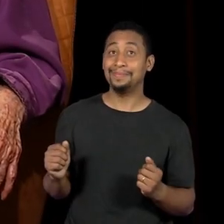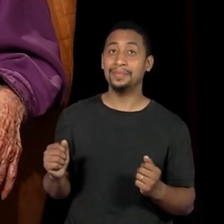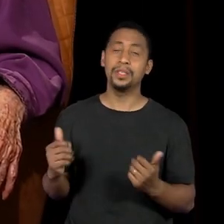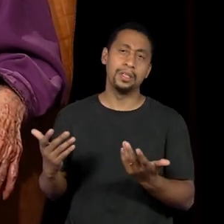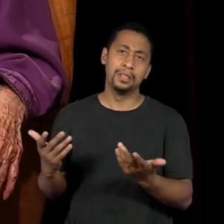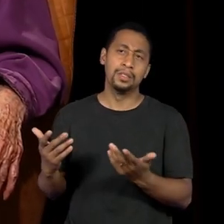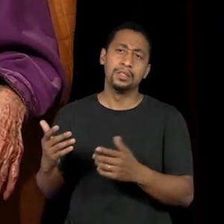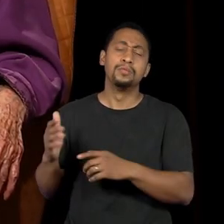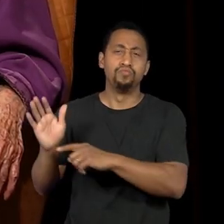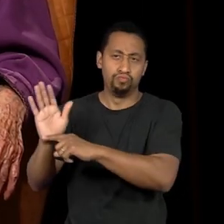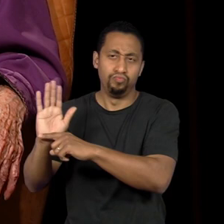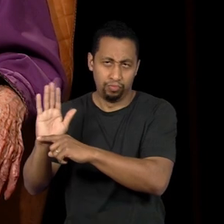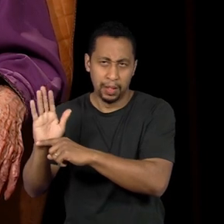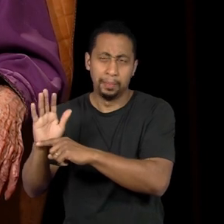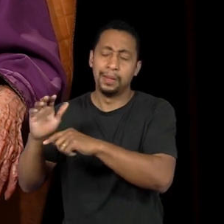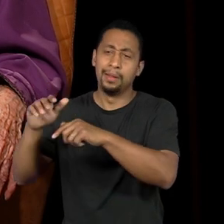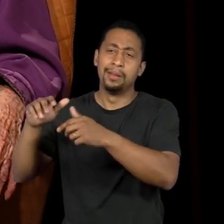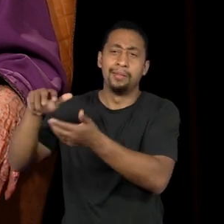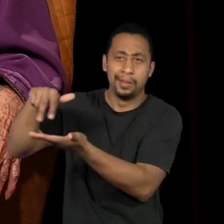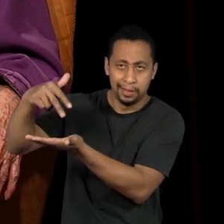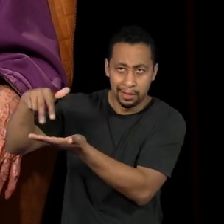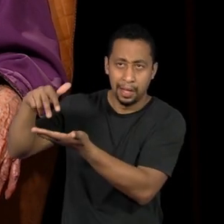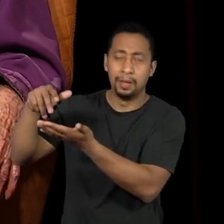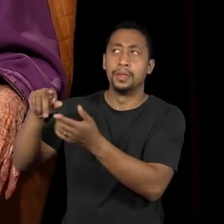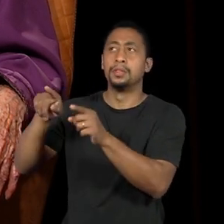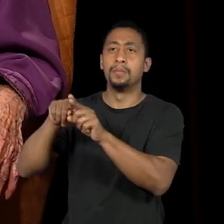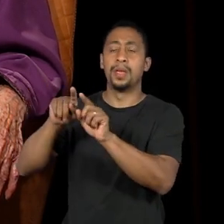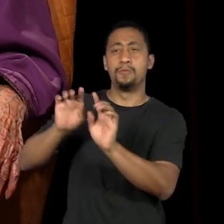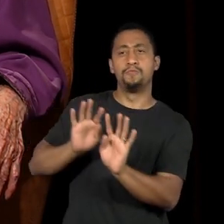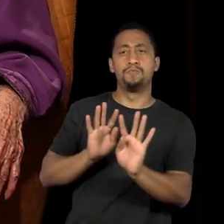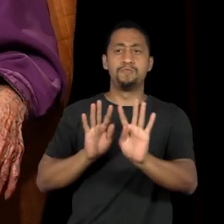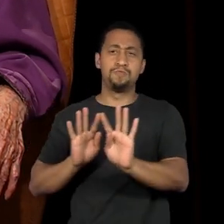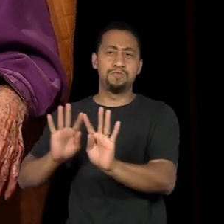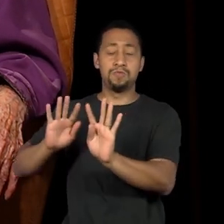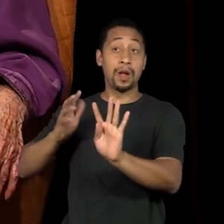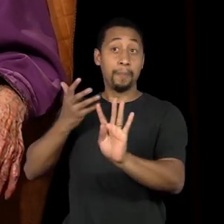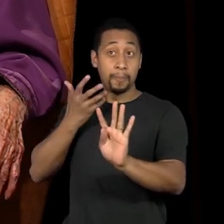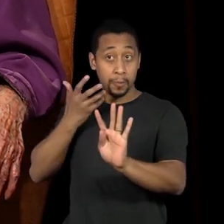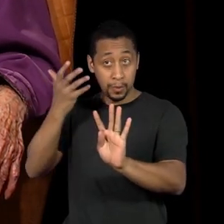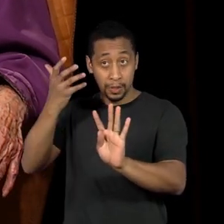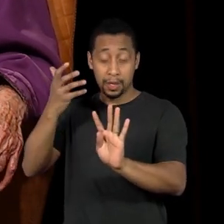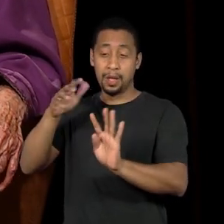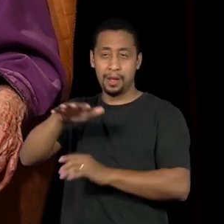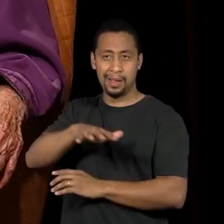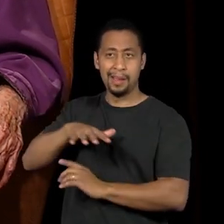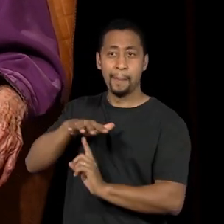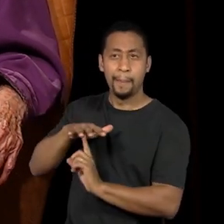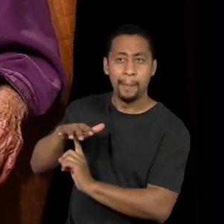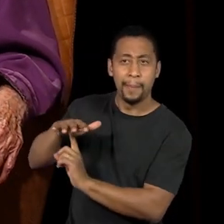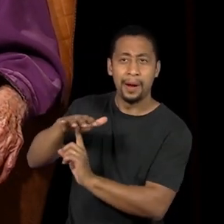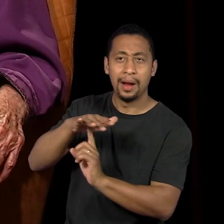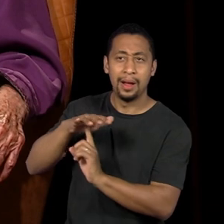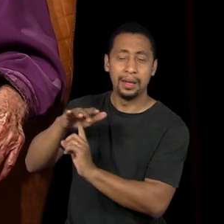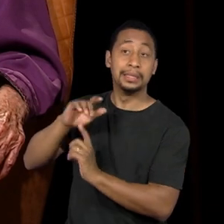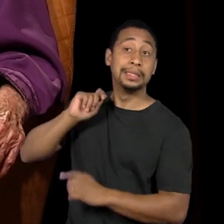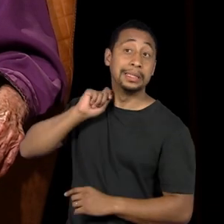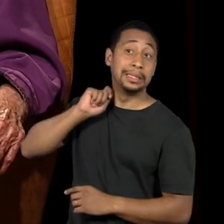chanchada no cinema, fazia musical na Praça Tiradentes, fazia